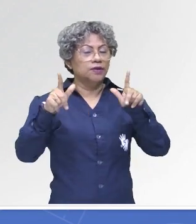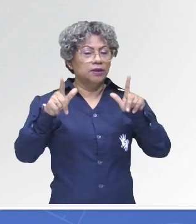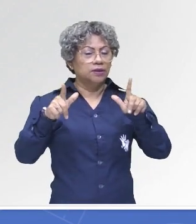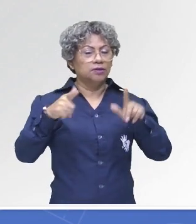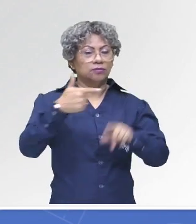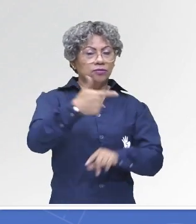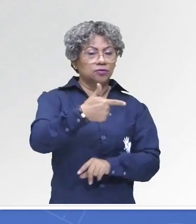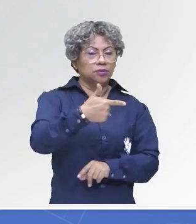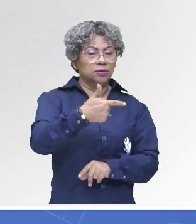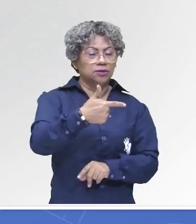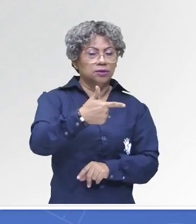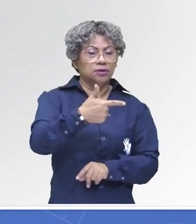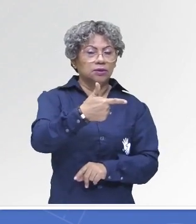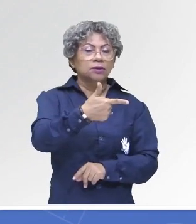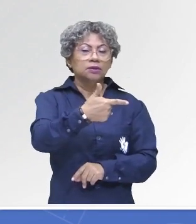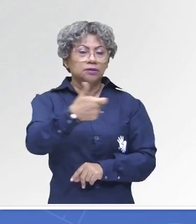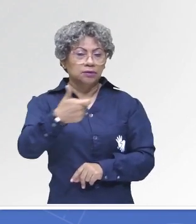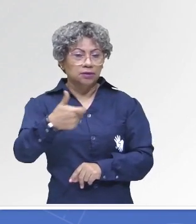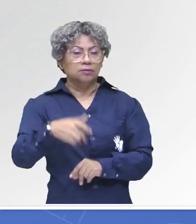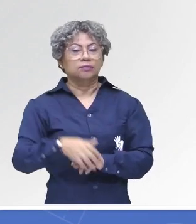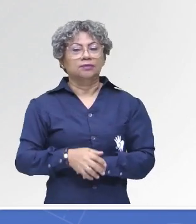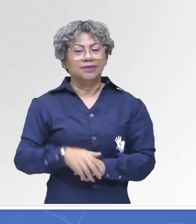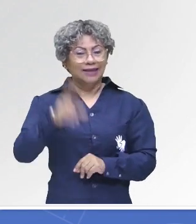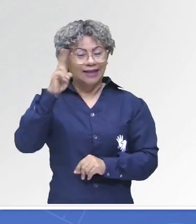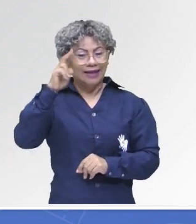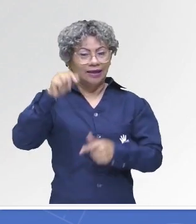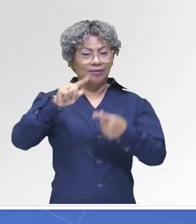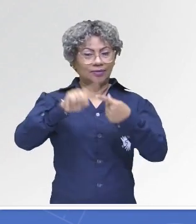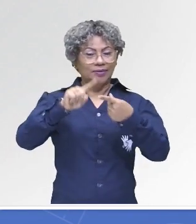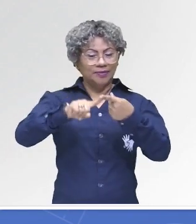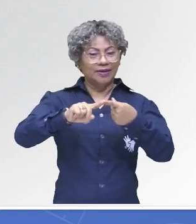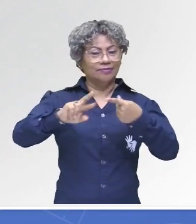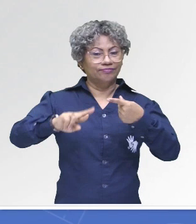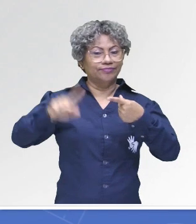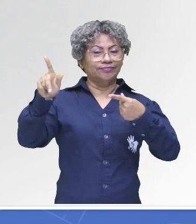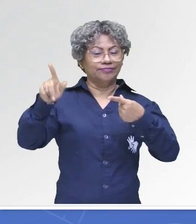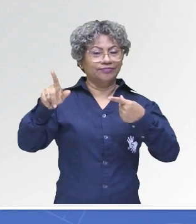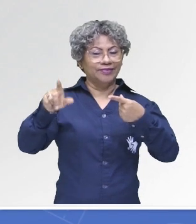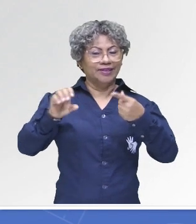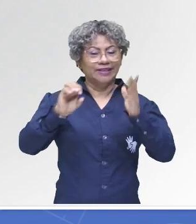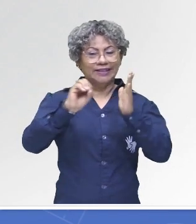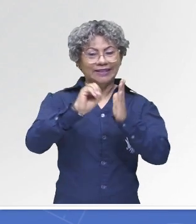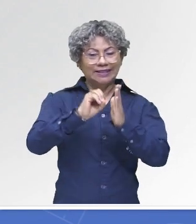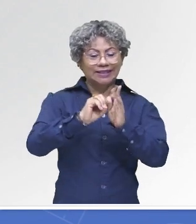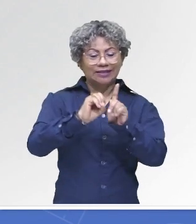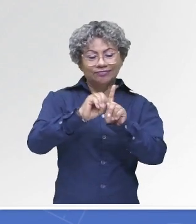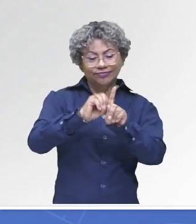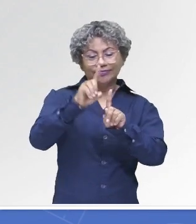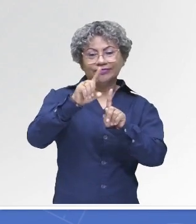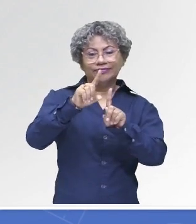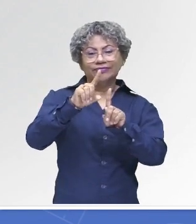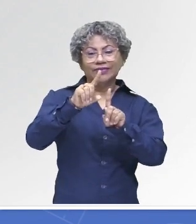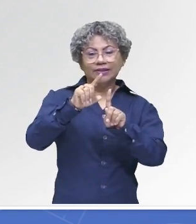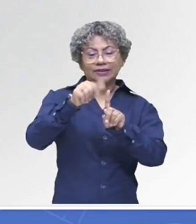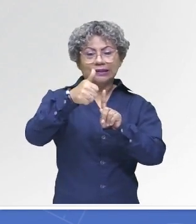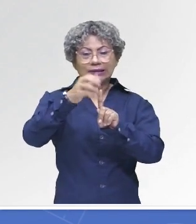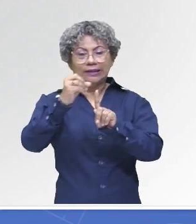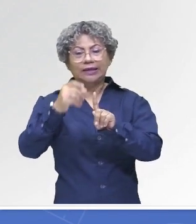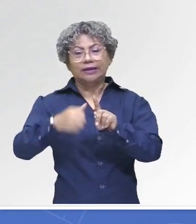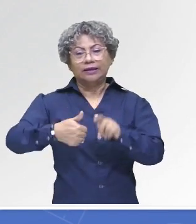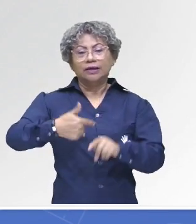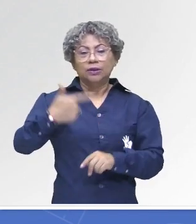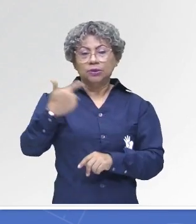é? Lá no Celsius era 0 e 100 e agora aqui em Fahrenheit é 32 e 212. De modo